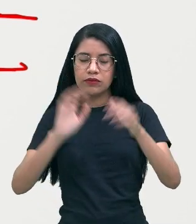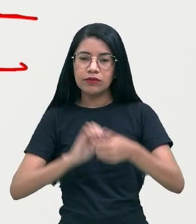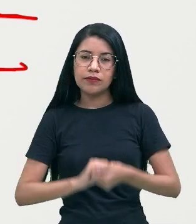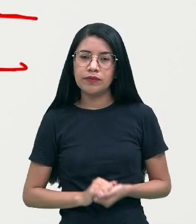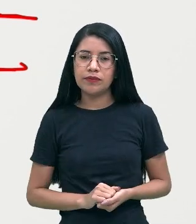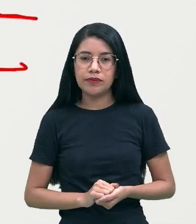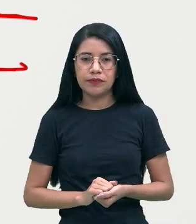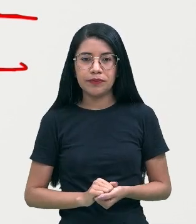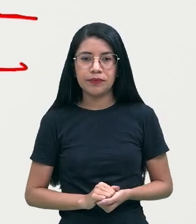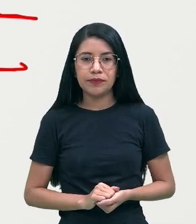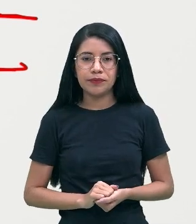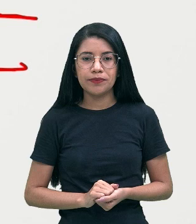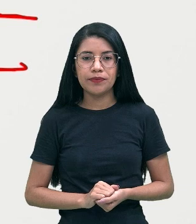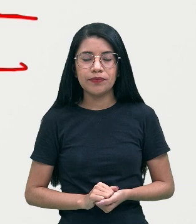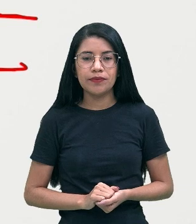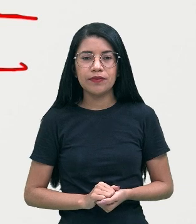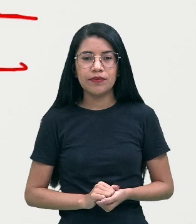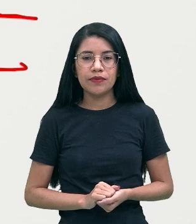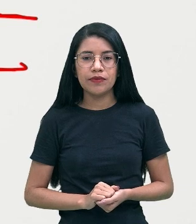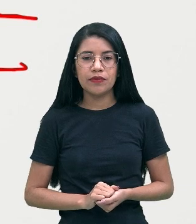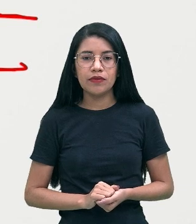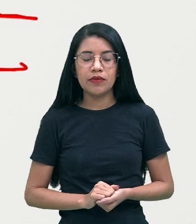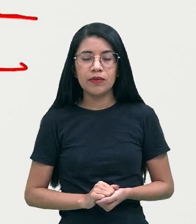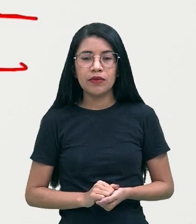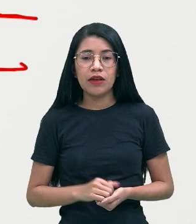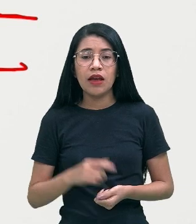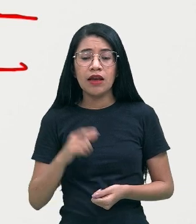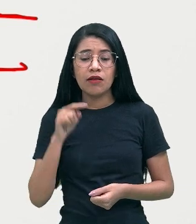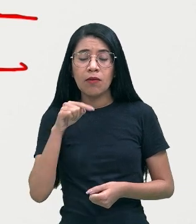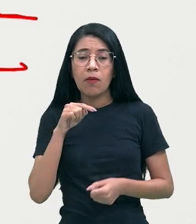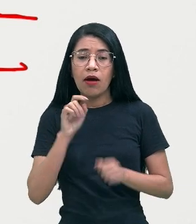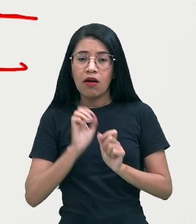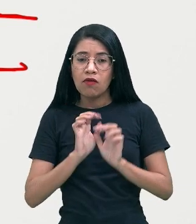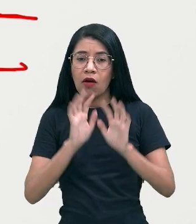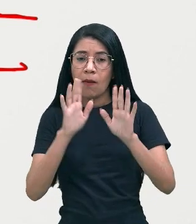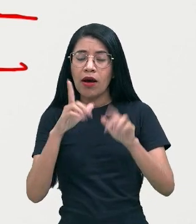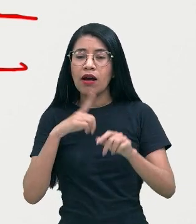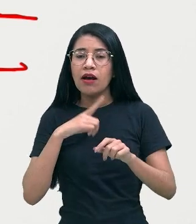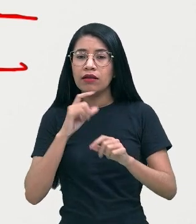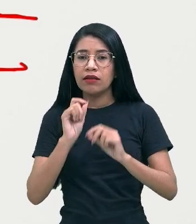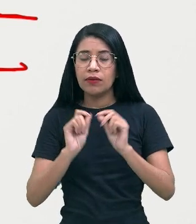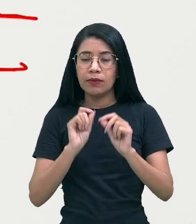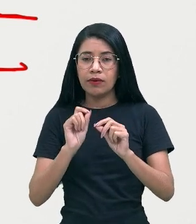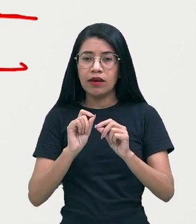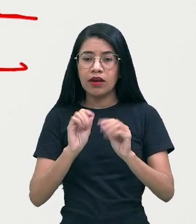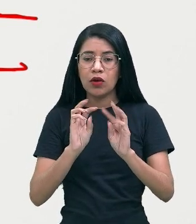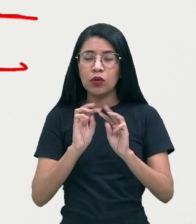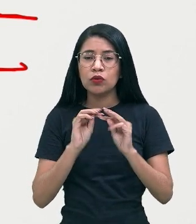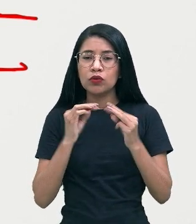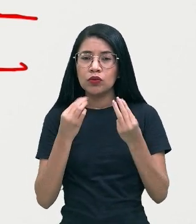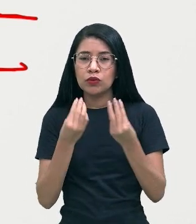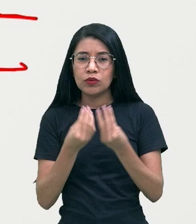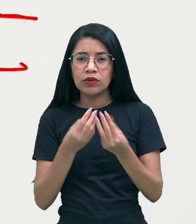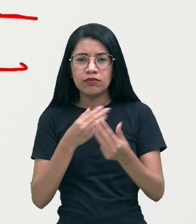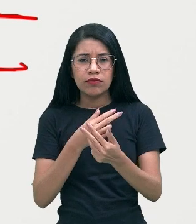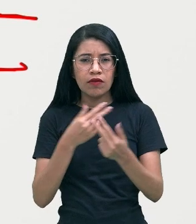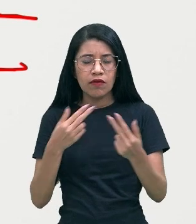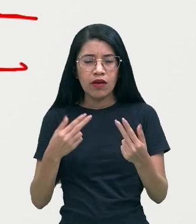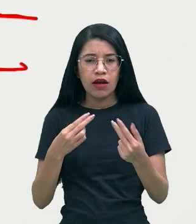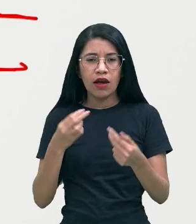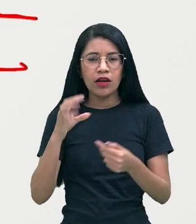libera a fumaça. Dentro dessa fumaça, entre outros componentes, eu tenho o monóxido de